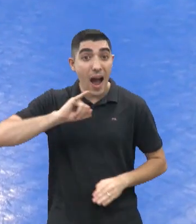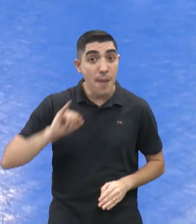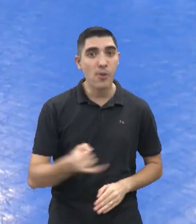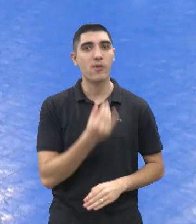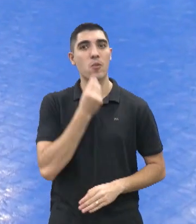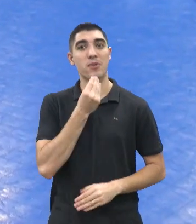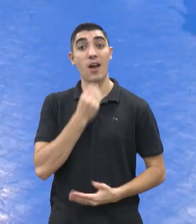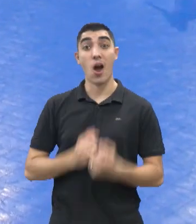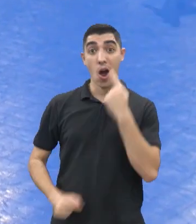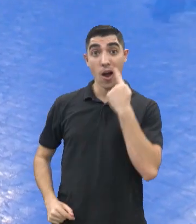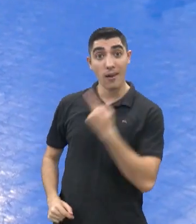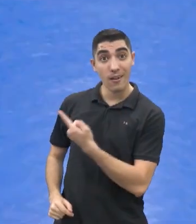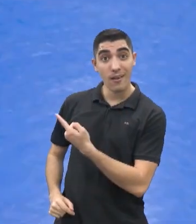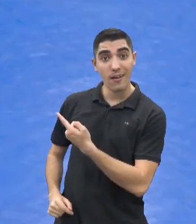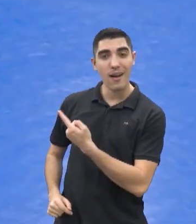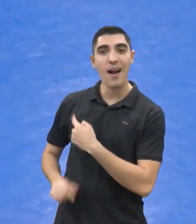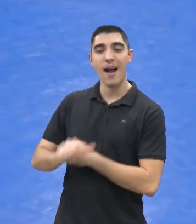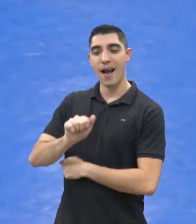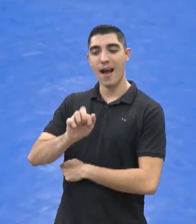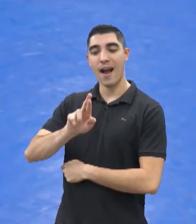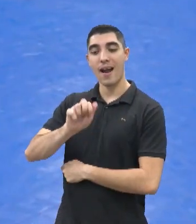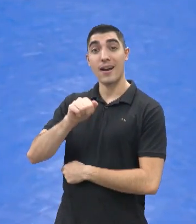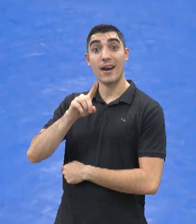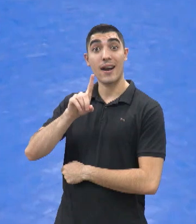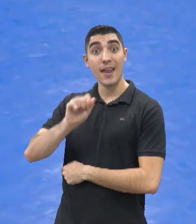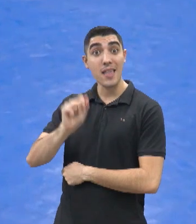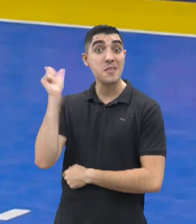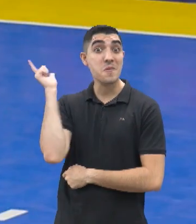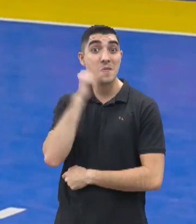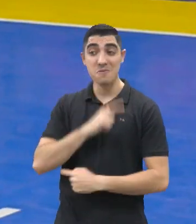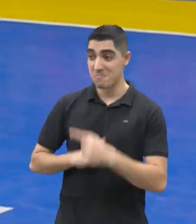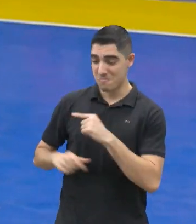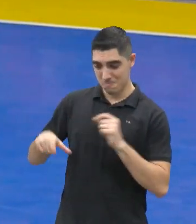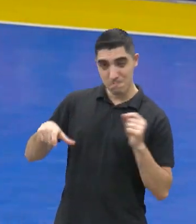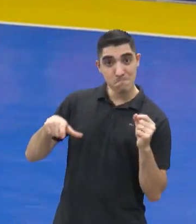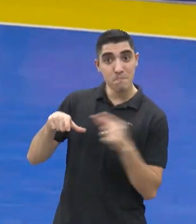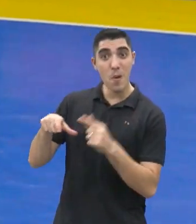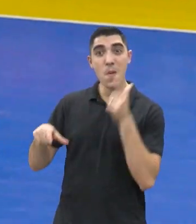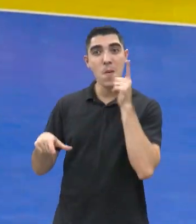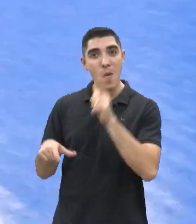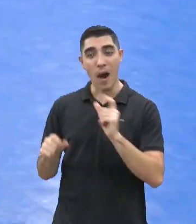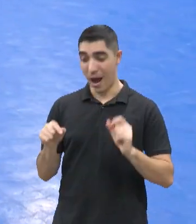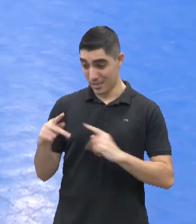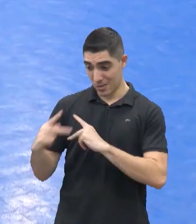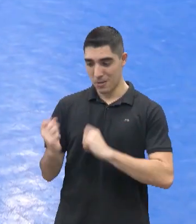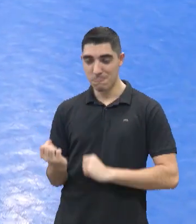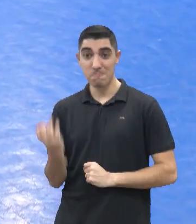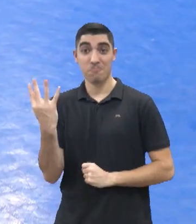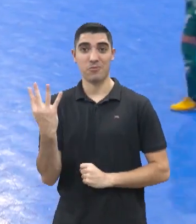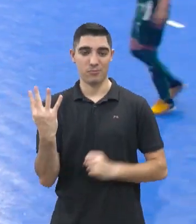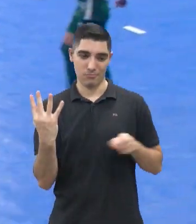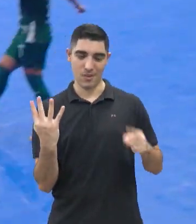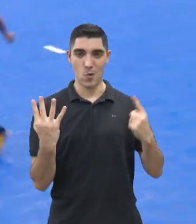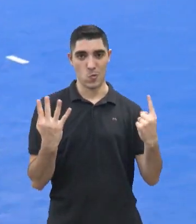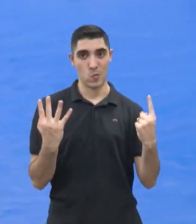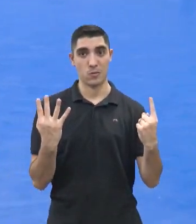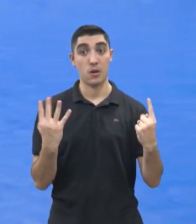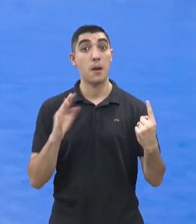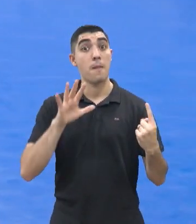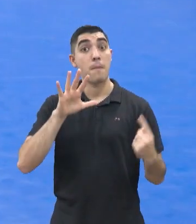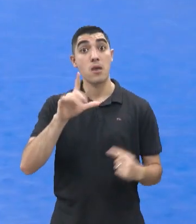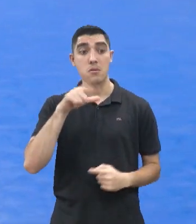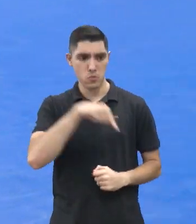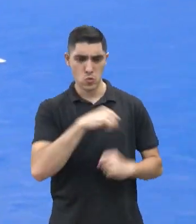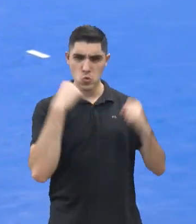foi atendida pela Aranda, que acertou esse chute e fez o quarto gol joseense. Mas, a partir daí, o